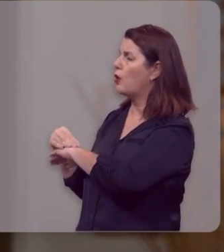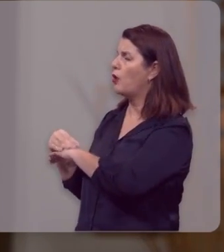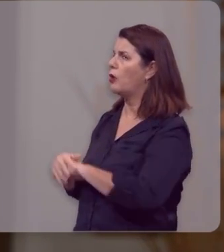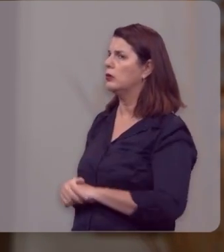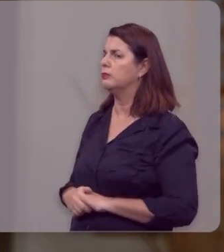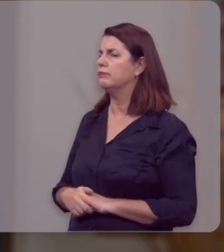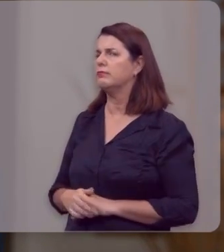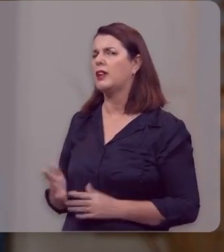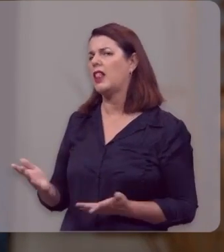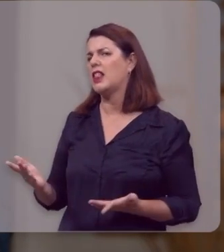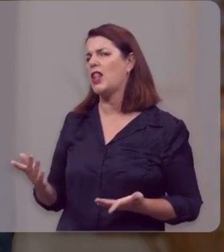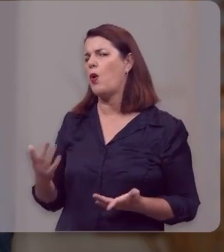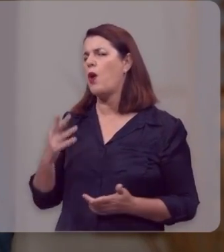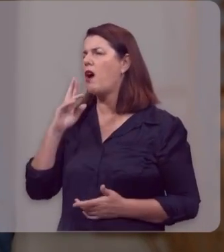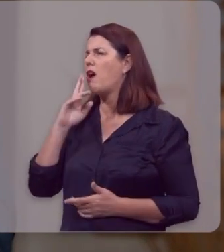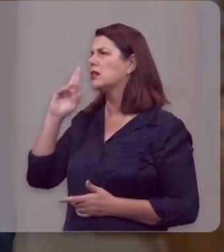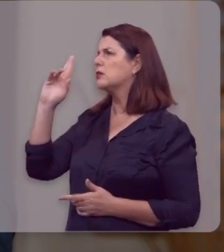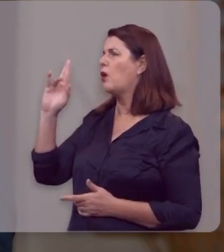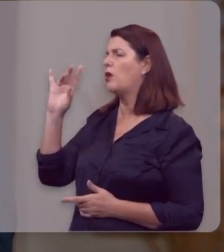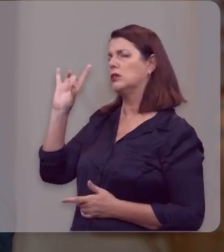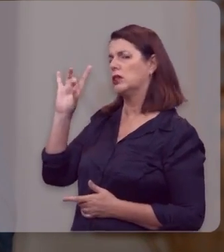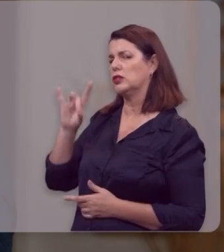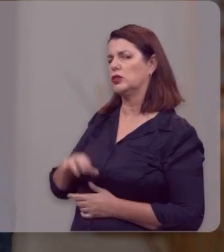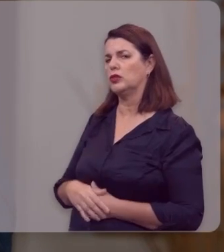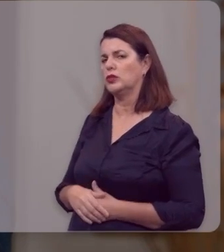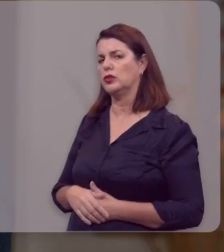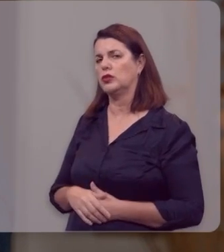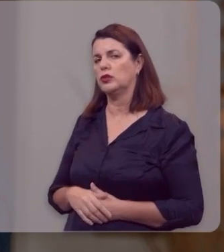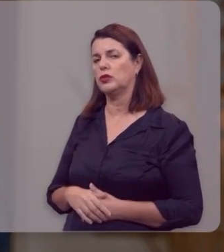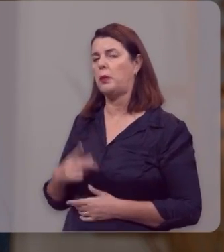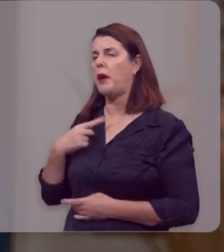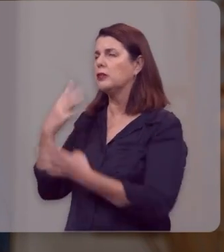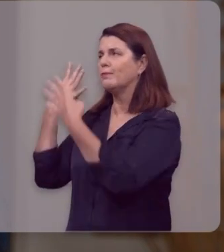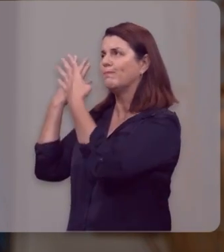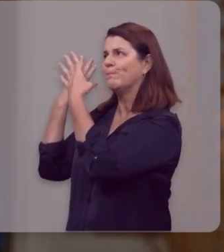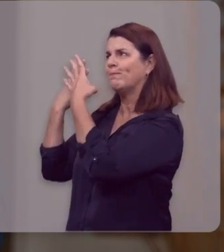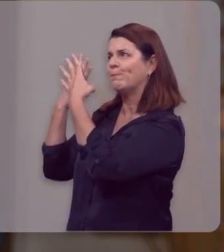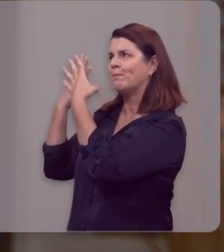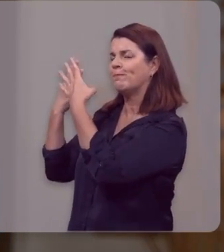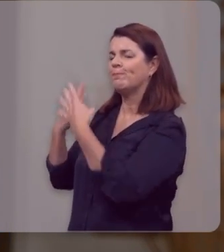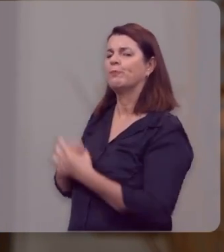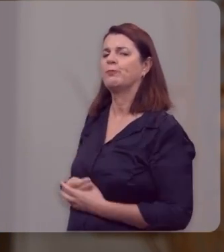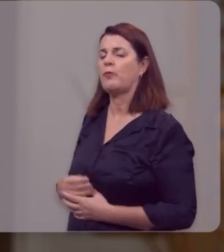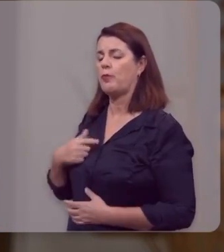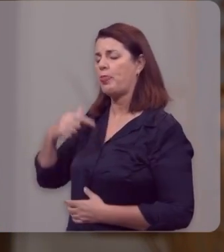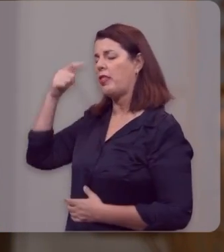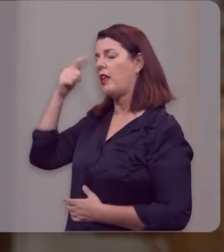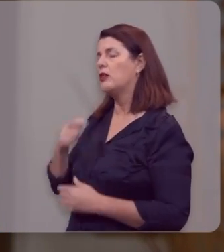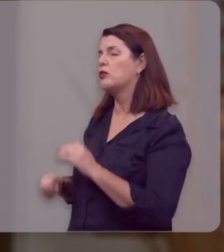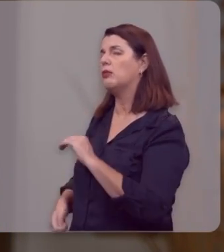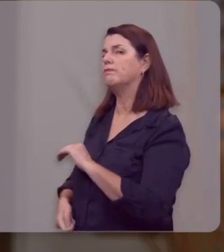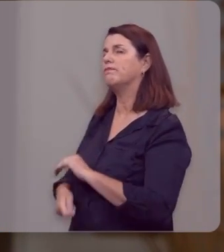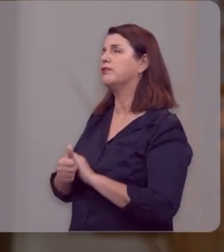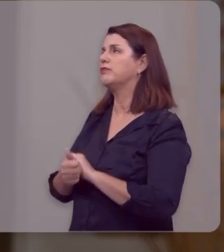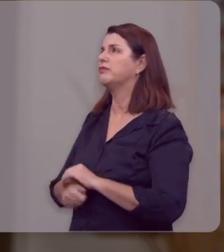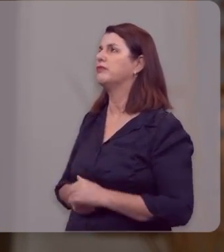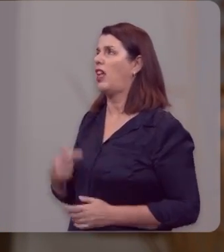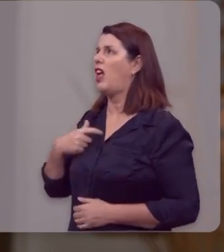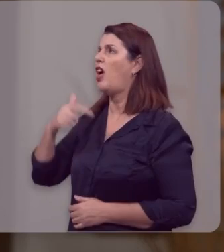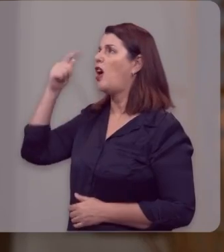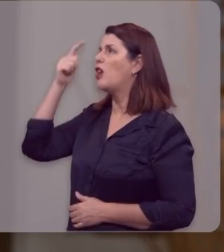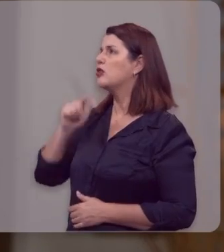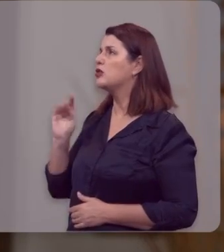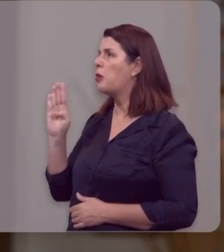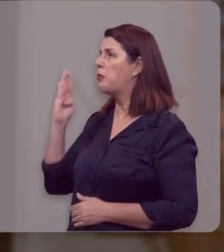foi meramente uma resposta, aquilo foi uma confissão. Ele está dizendo, eu sou enganador, eu sou